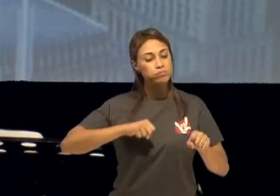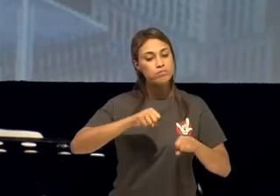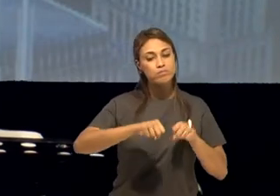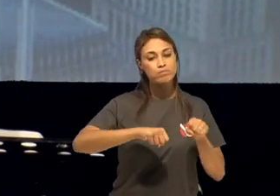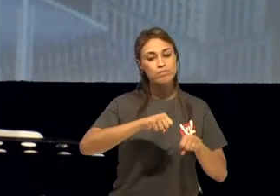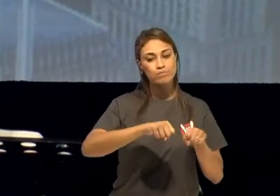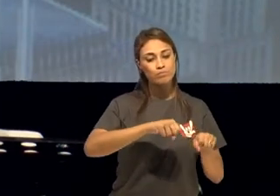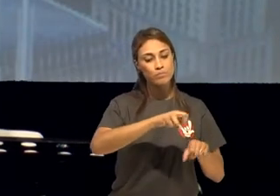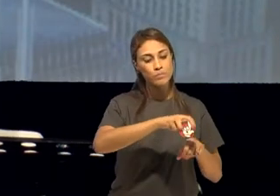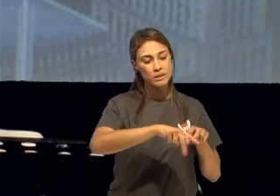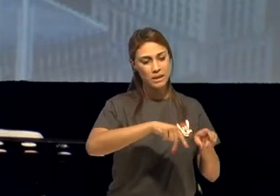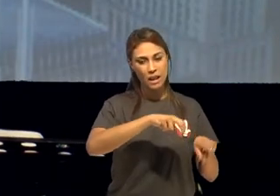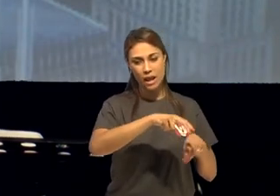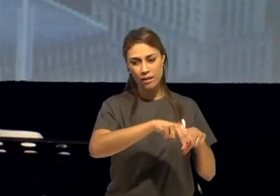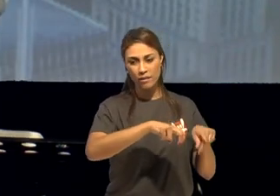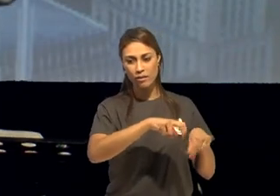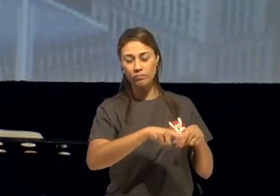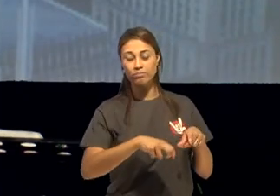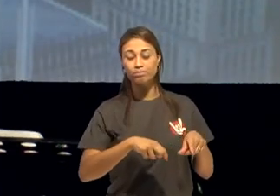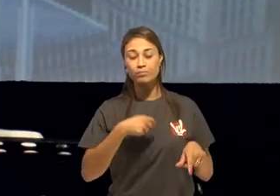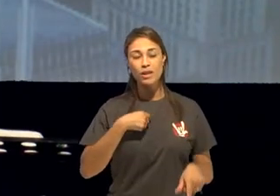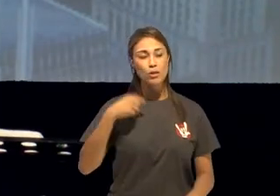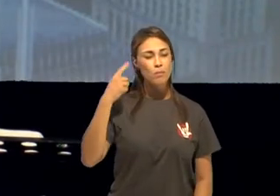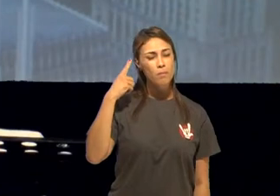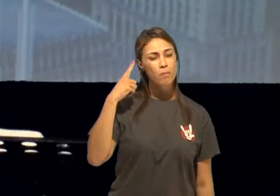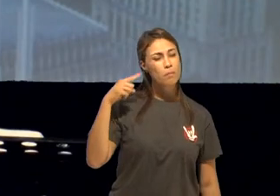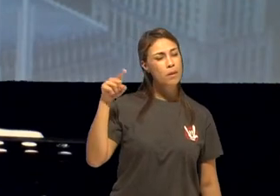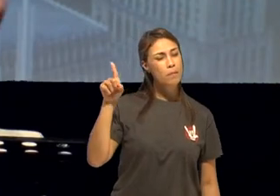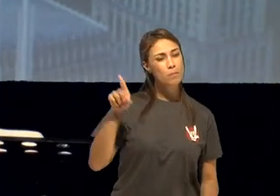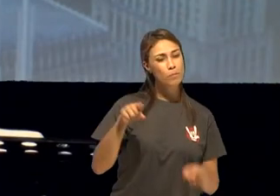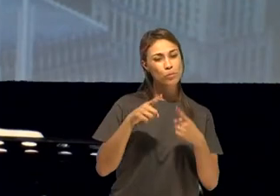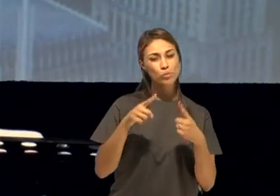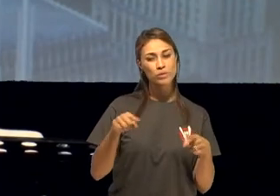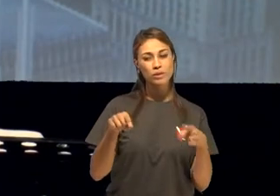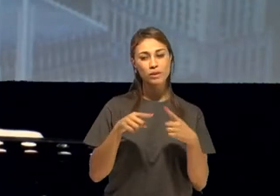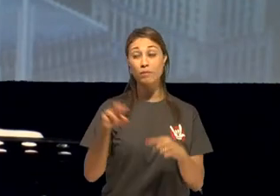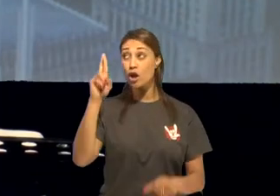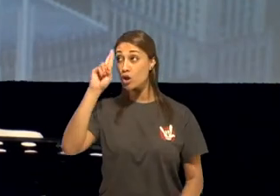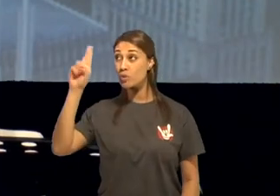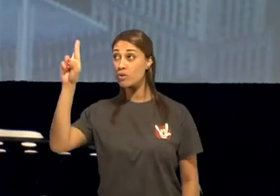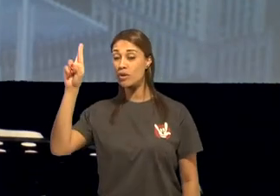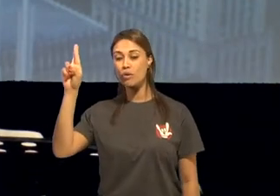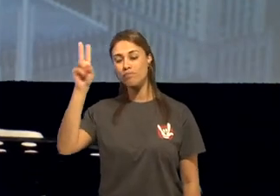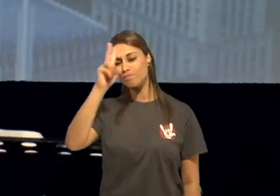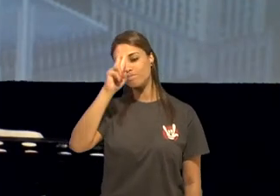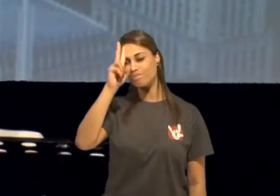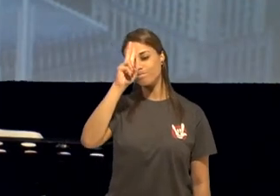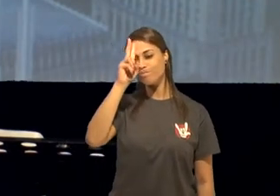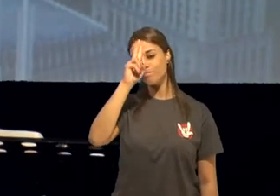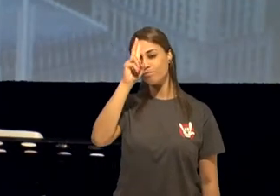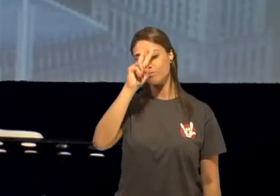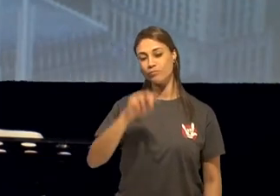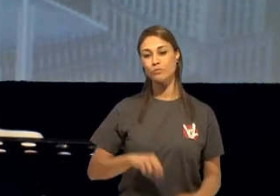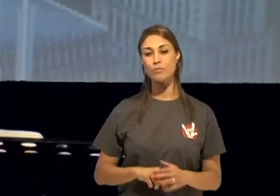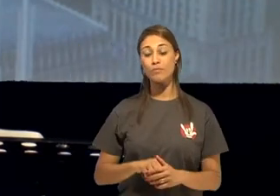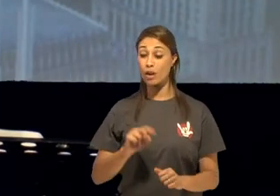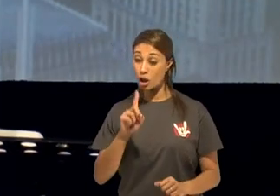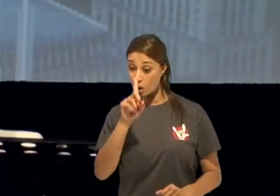Te Busco. E o Senhor me lembrou de quando eu ouvi essa música pela primeira vez. eu estava na casa do meu tio